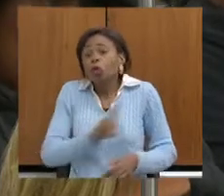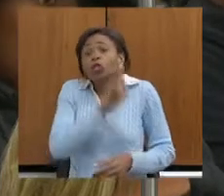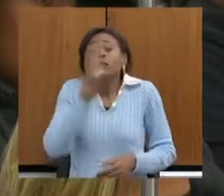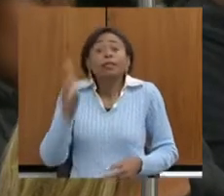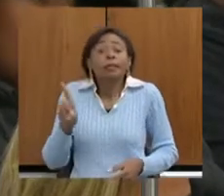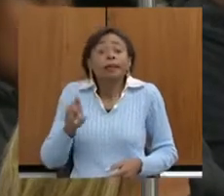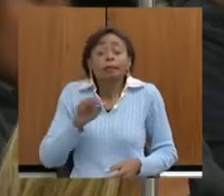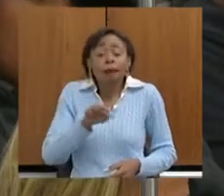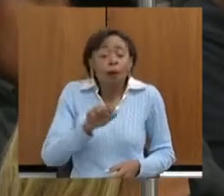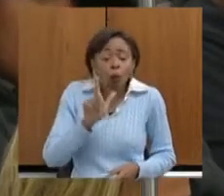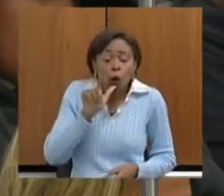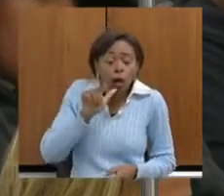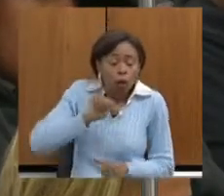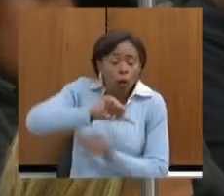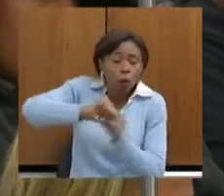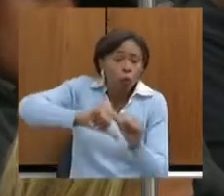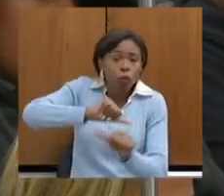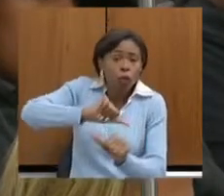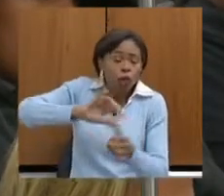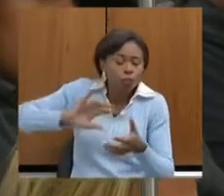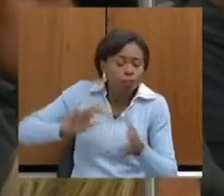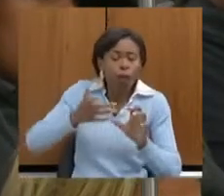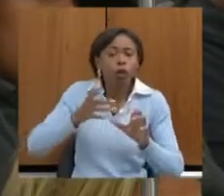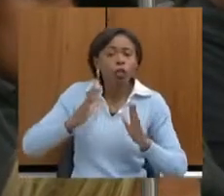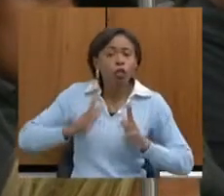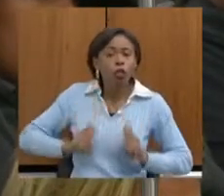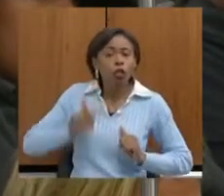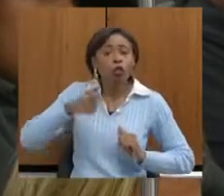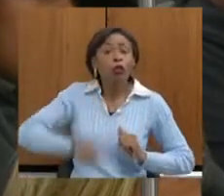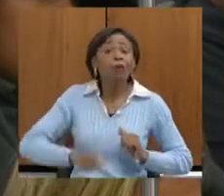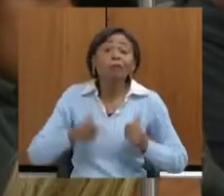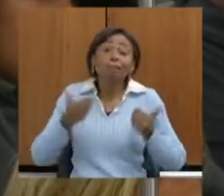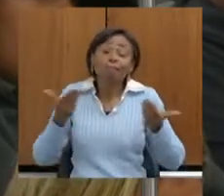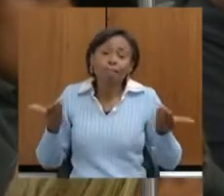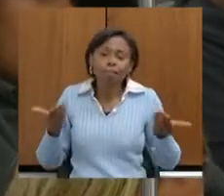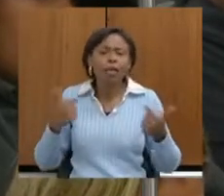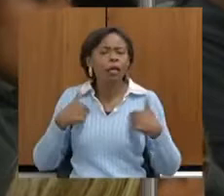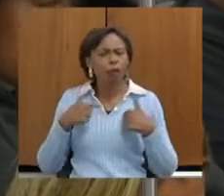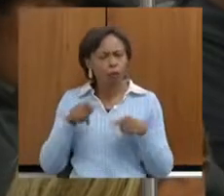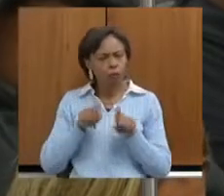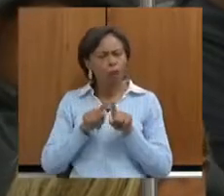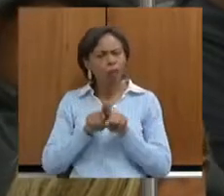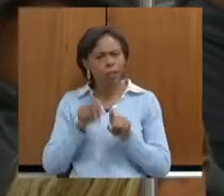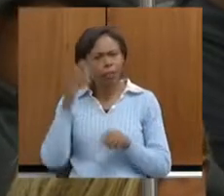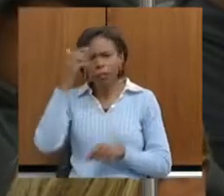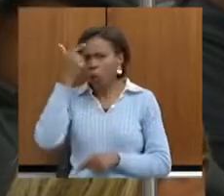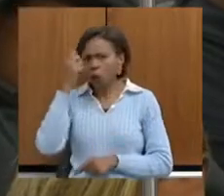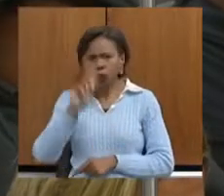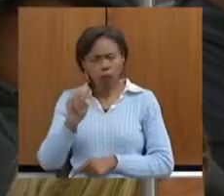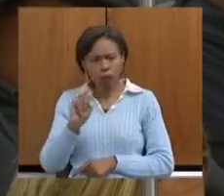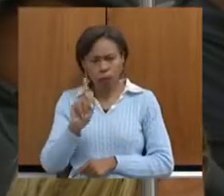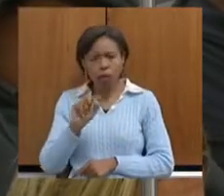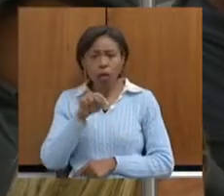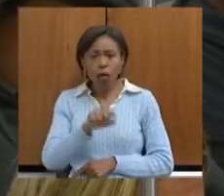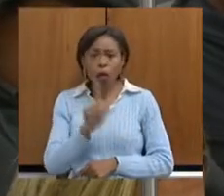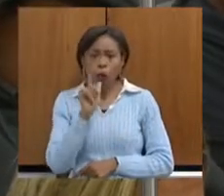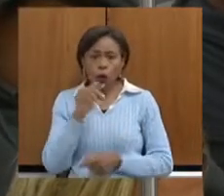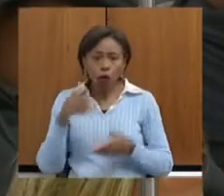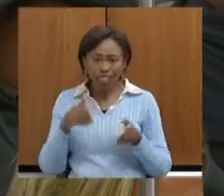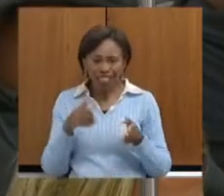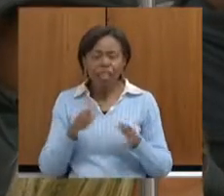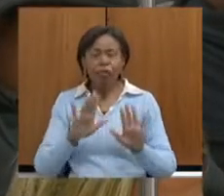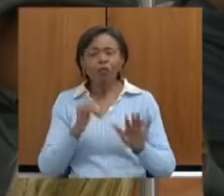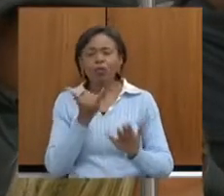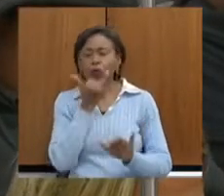recuperar o rir e eu vejo assim sabe porque quando eu disse isso eu não sabia se nós Rio chora